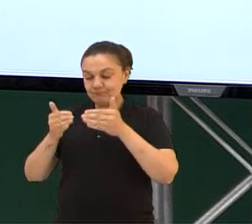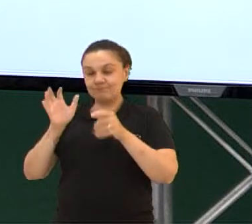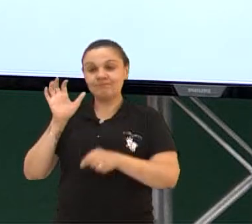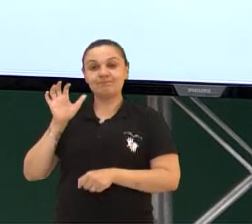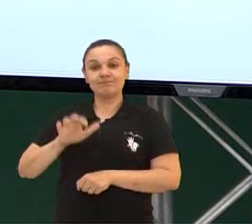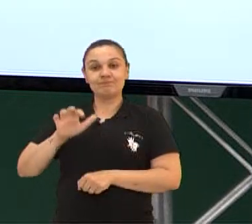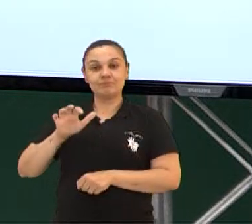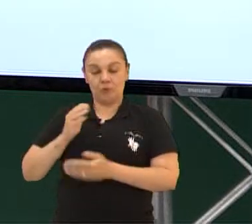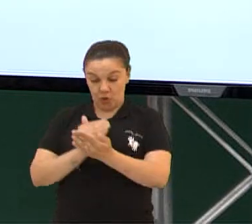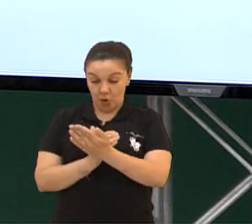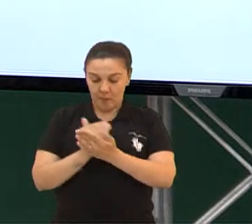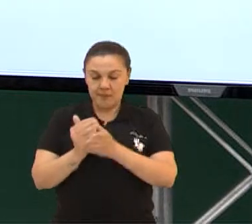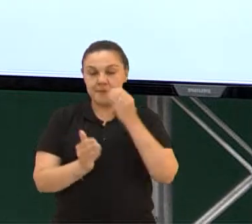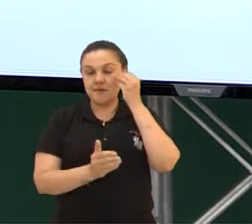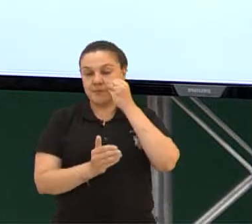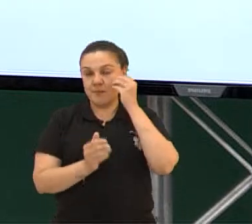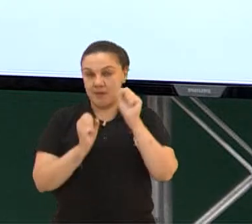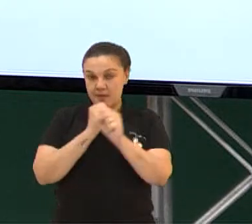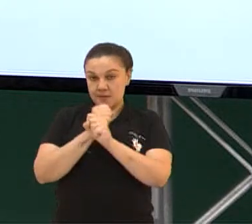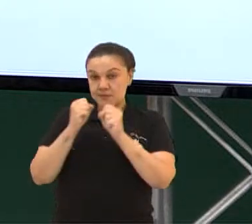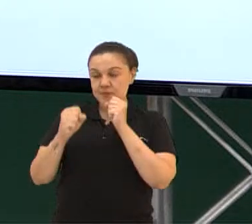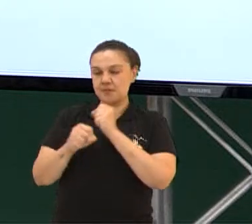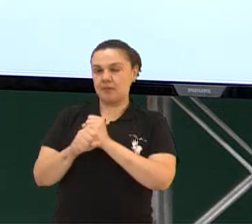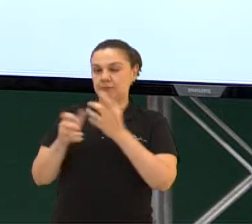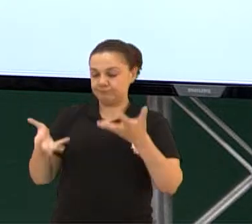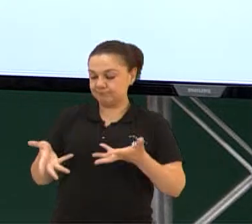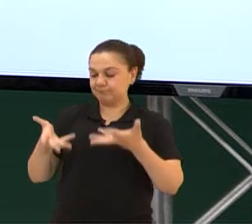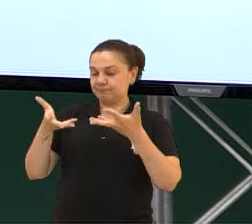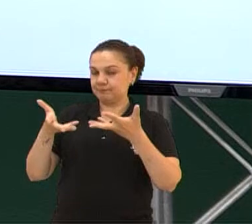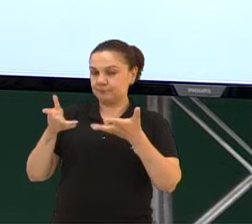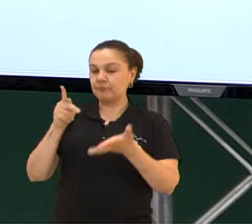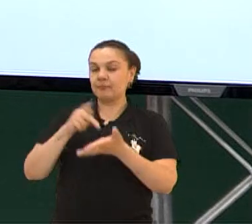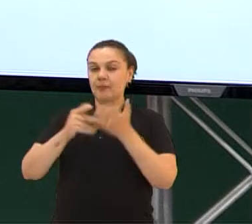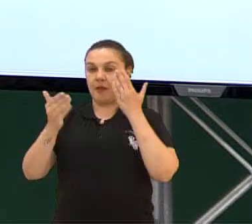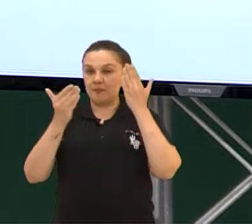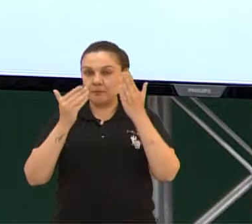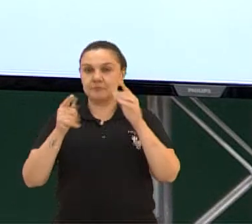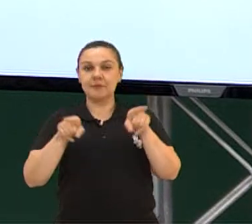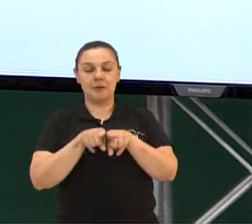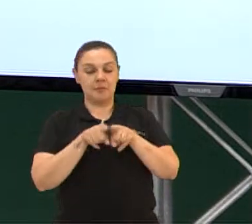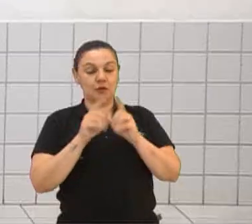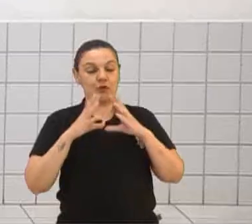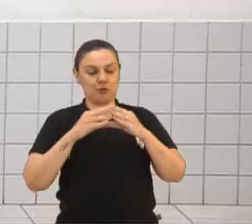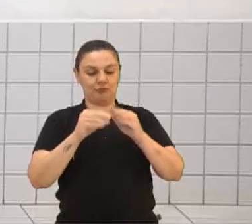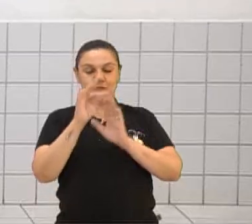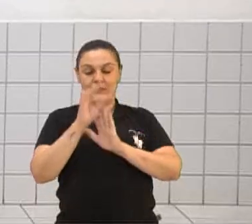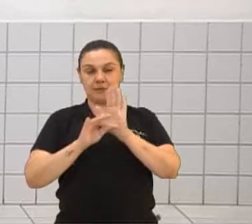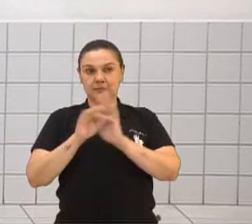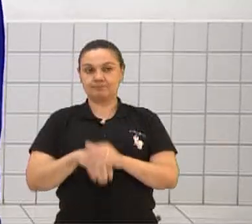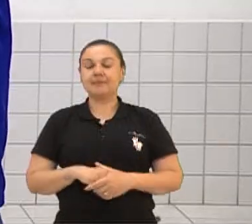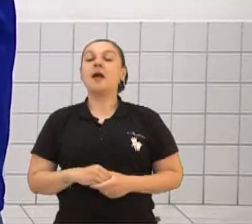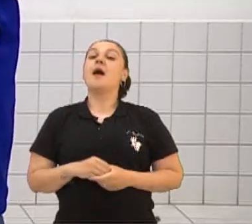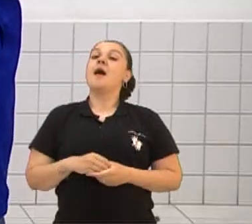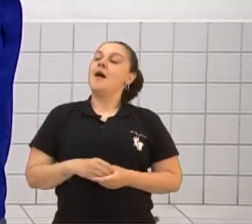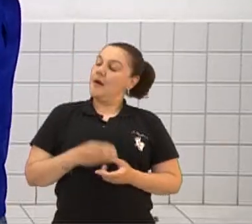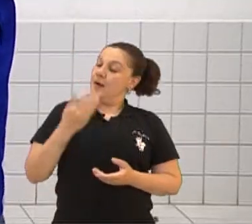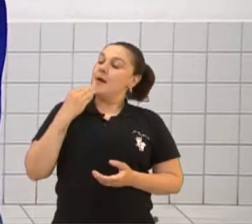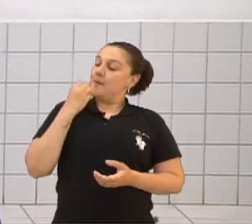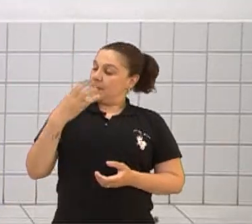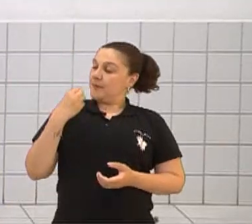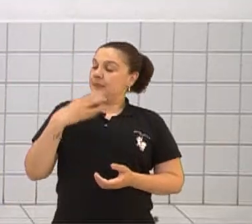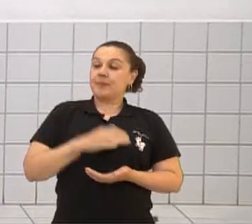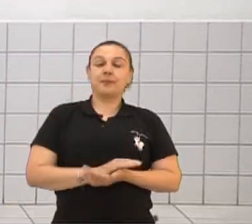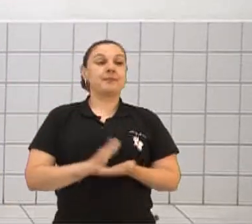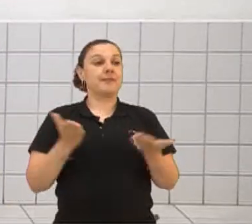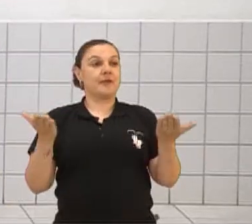de partir de experiências sociais para poder analisar, refletir e produzir os seus textos. Muito bem, muito bem. E por último aqui, então,